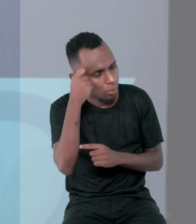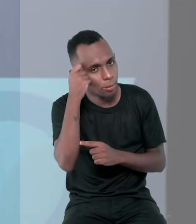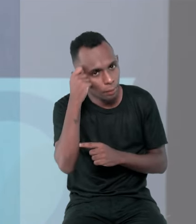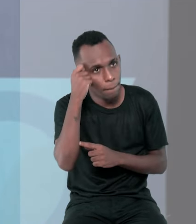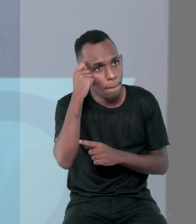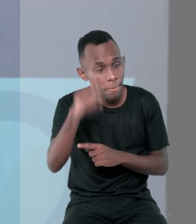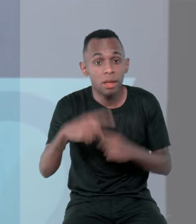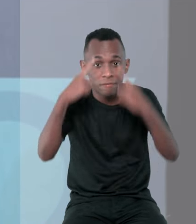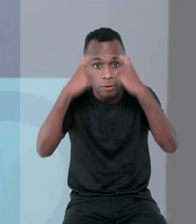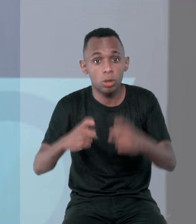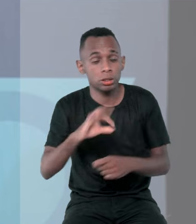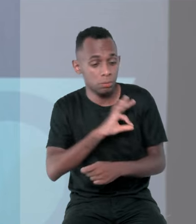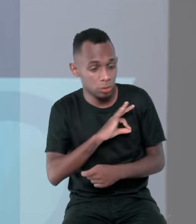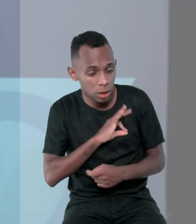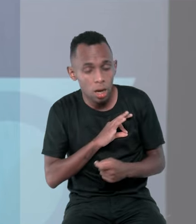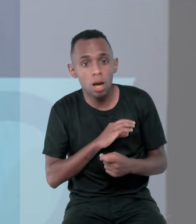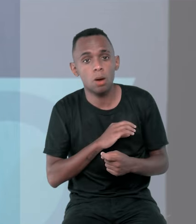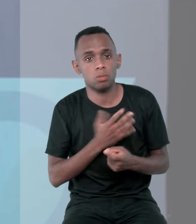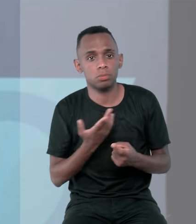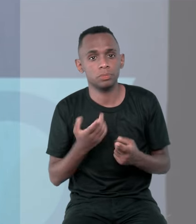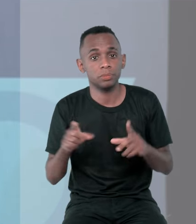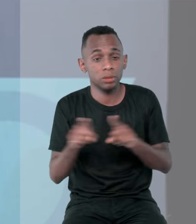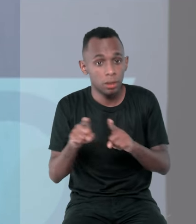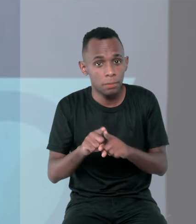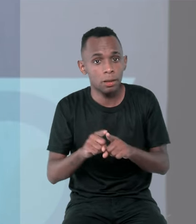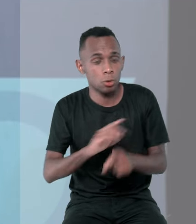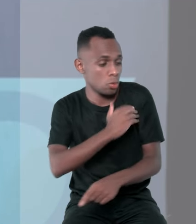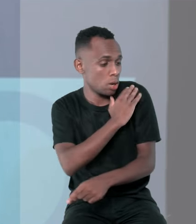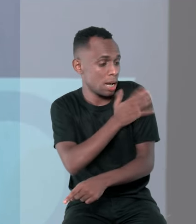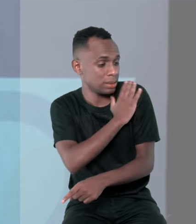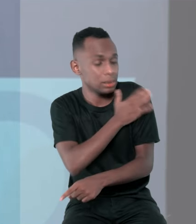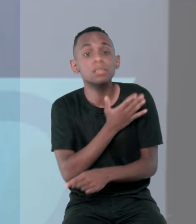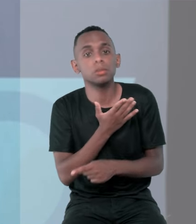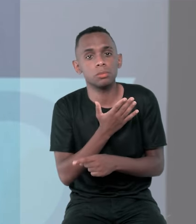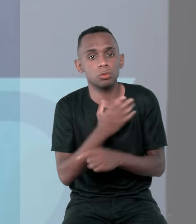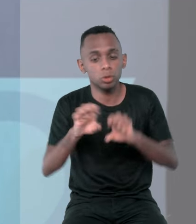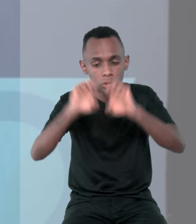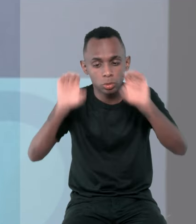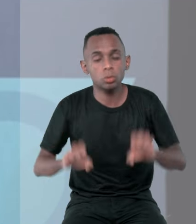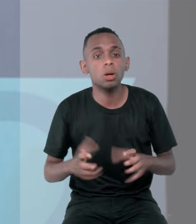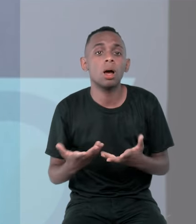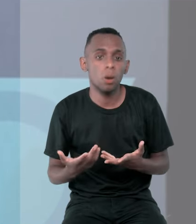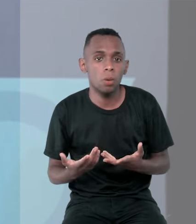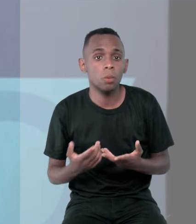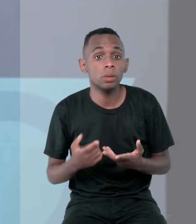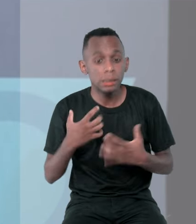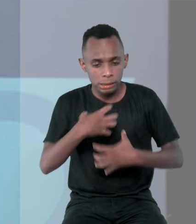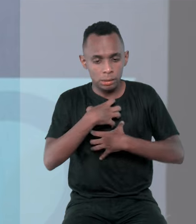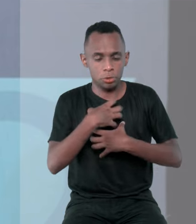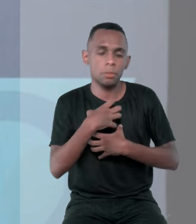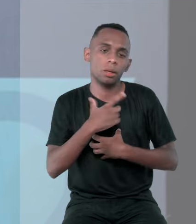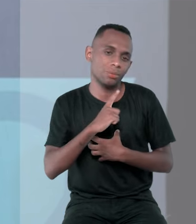trata da violência policial, do racismo estrutural. Isso é pornográfico. Isso é que deveria causar escândalo,